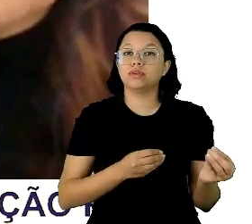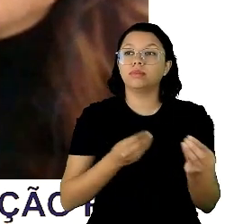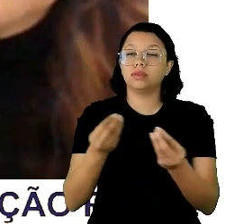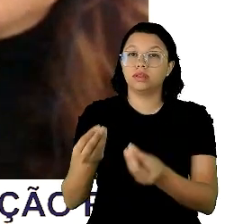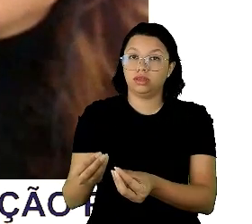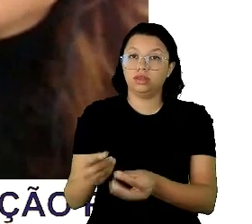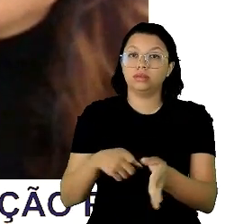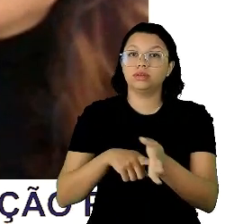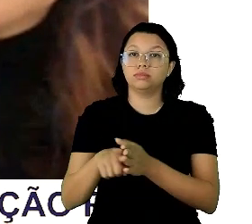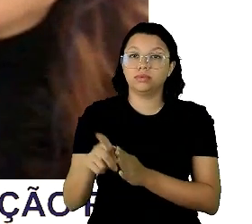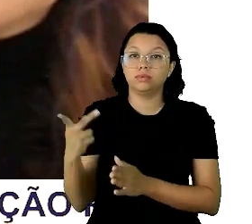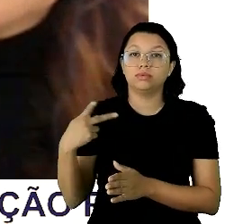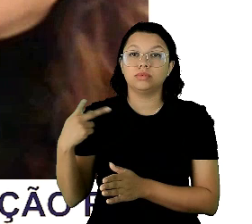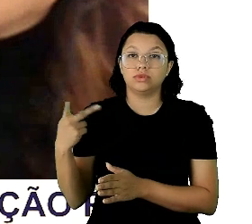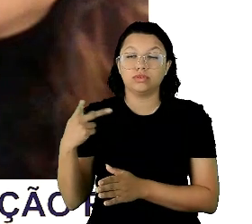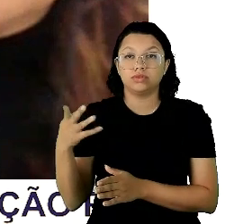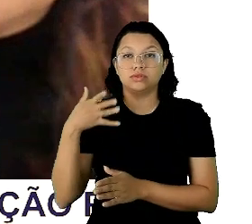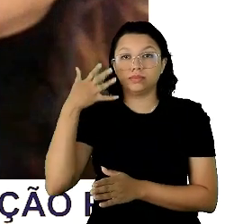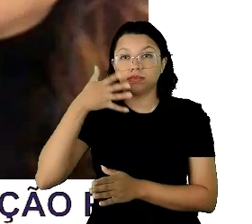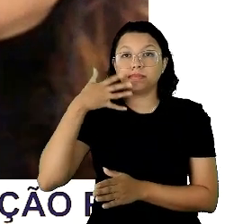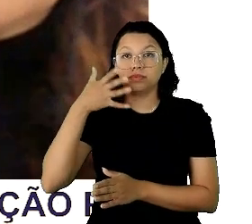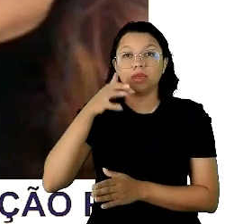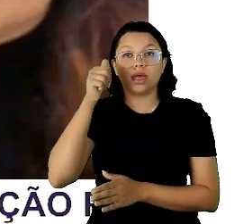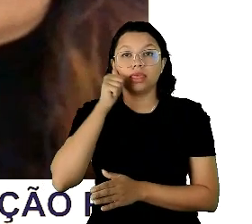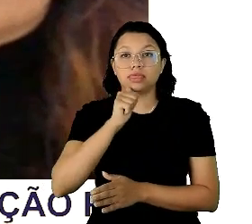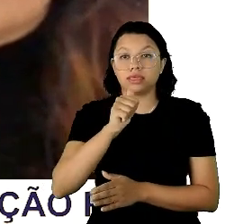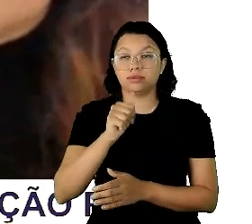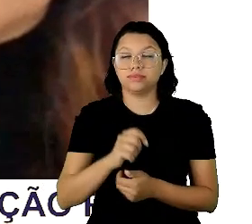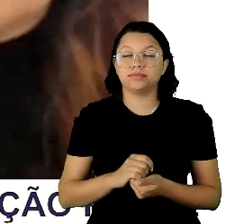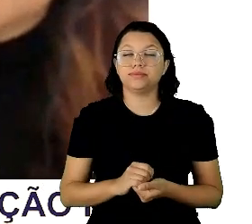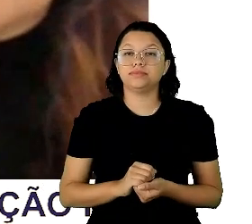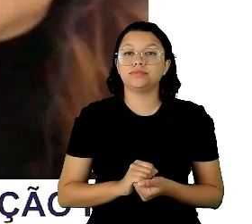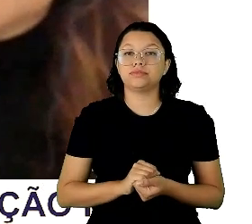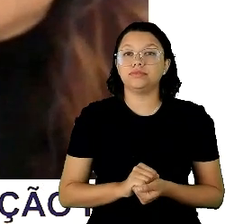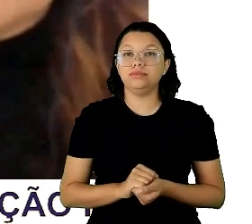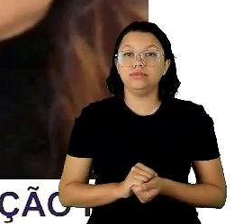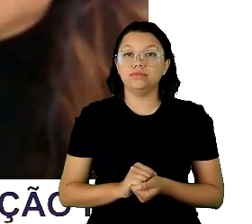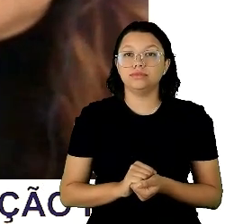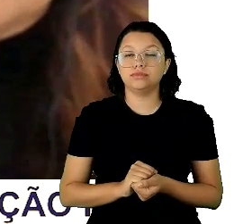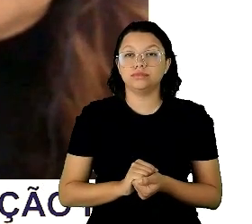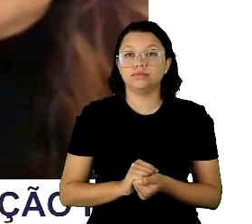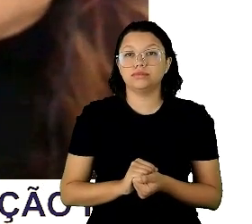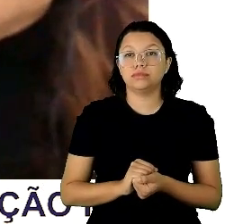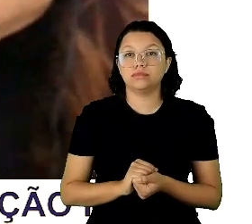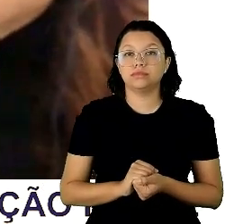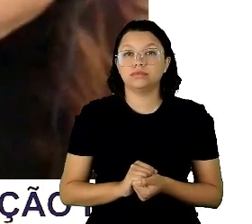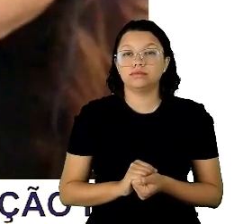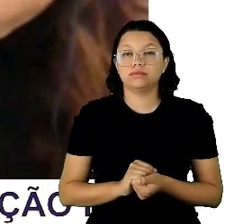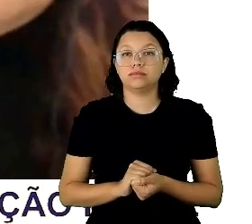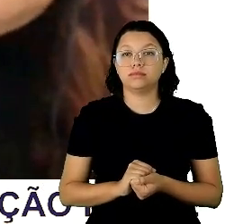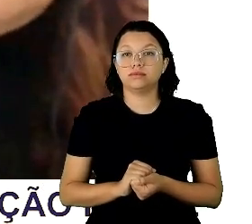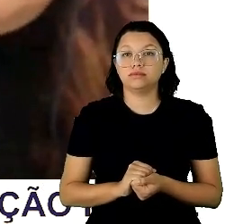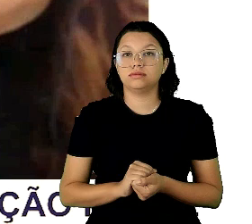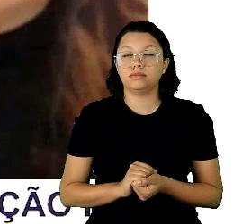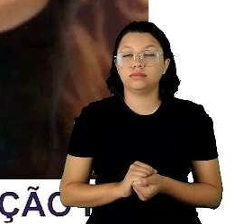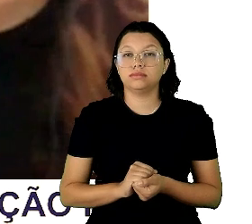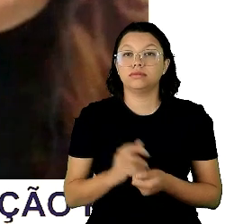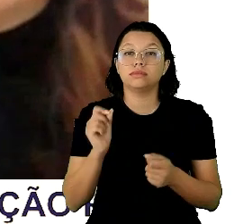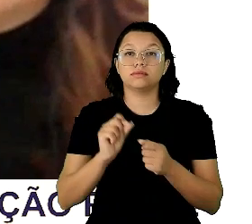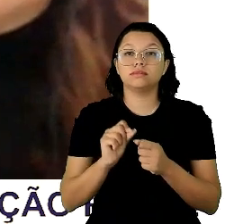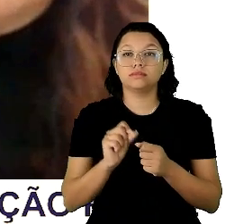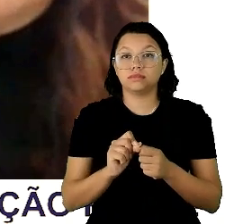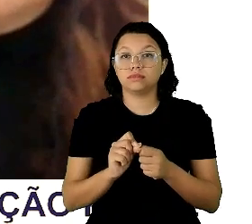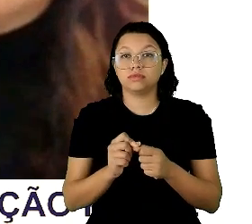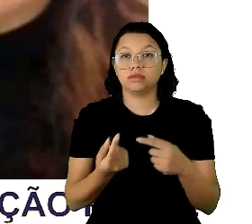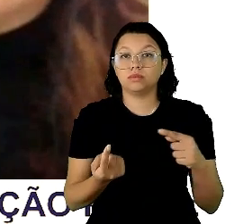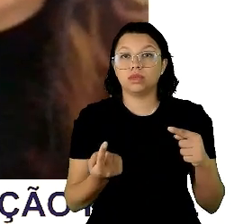nossos melhor dizendo, às nossas palestrantes. Eu vou fazer uma pequena inversão aqui da